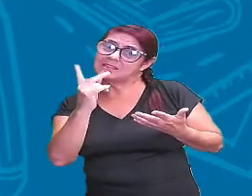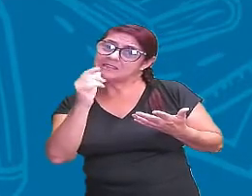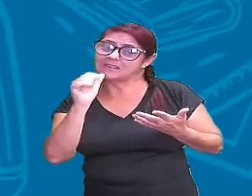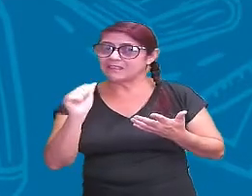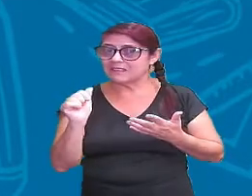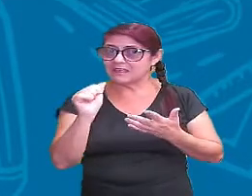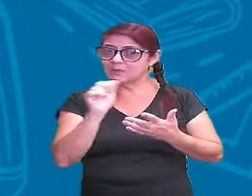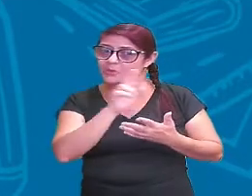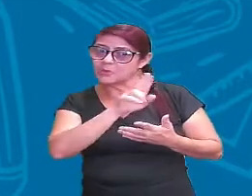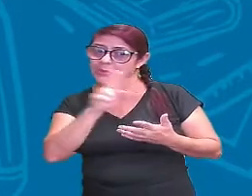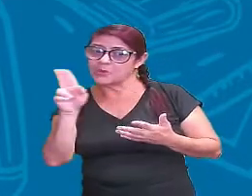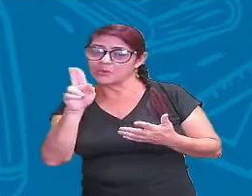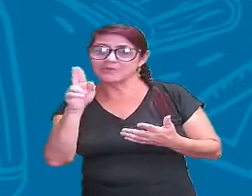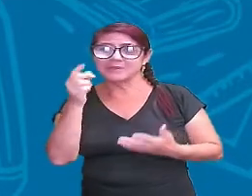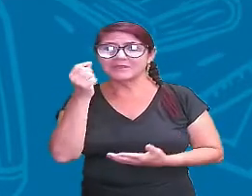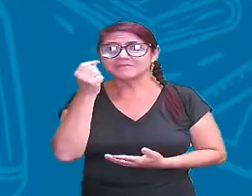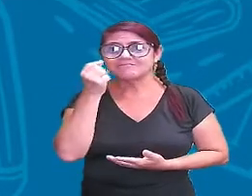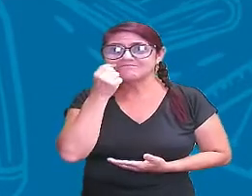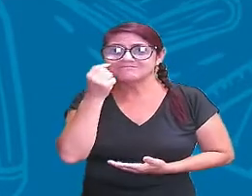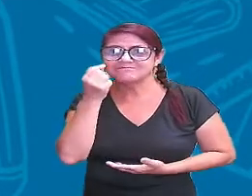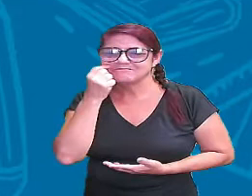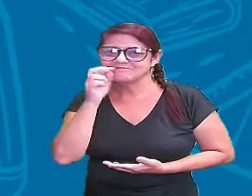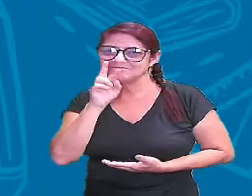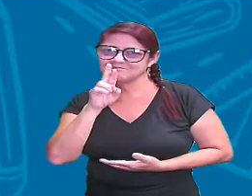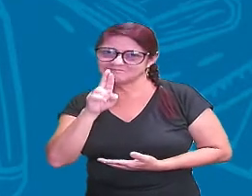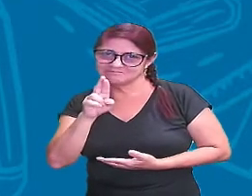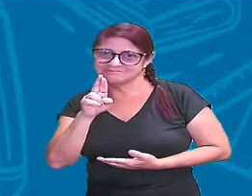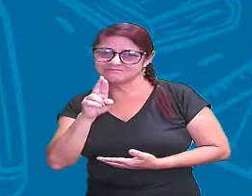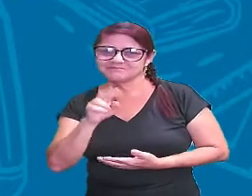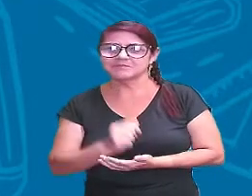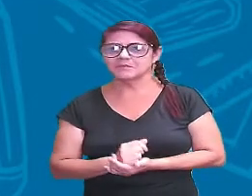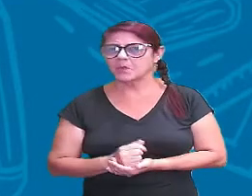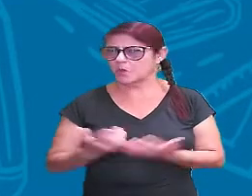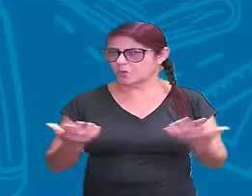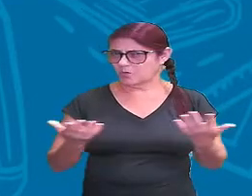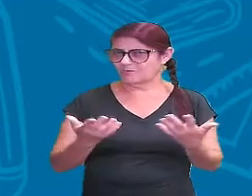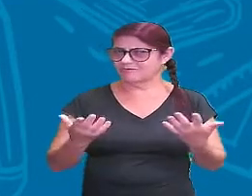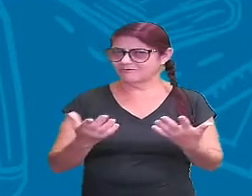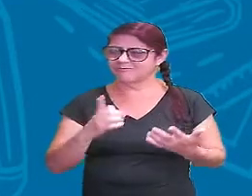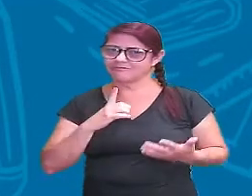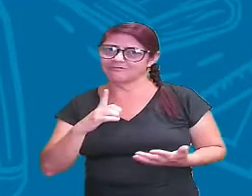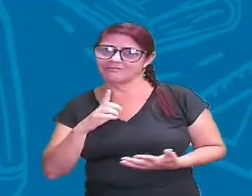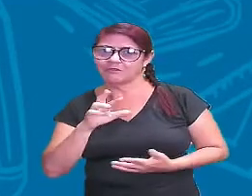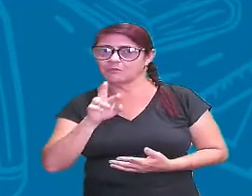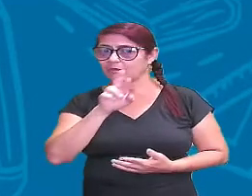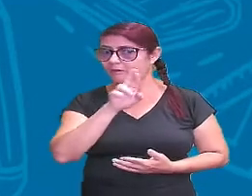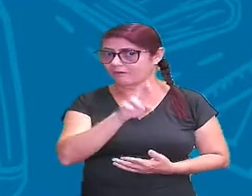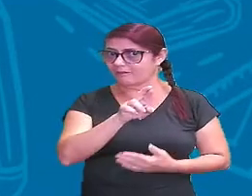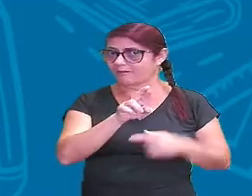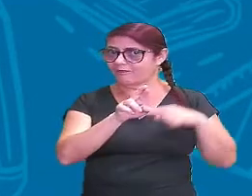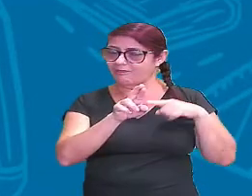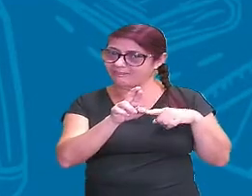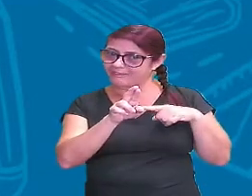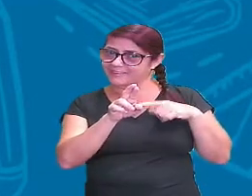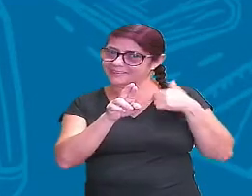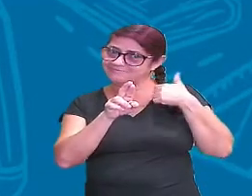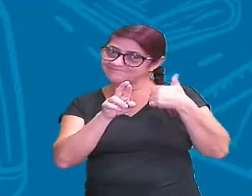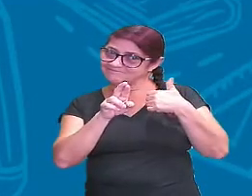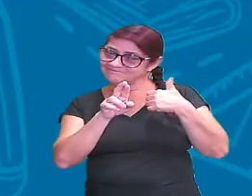isso? Então vamos lá. A nossa aula a gente tem aqui ortografia do R e do